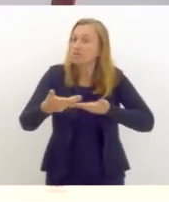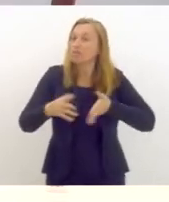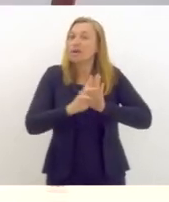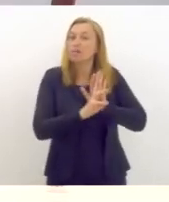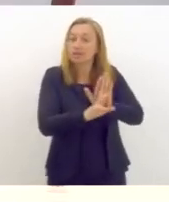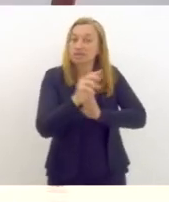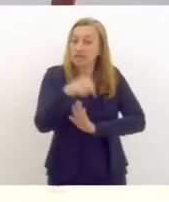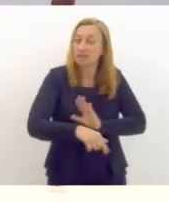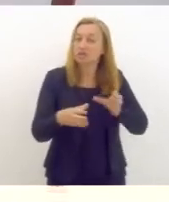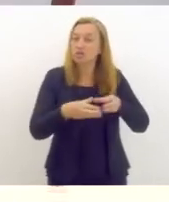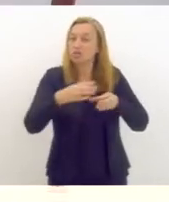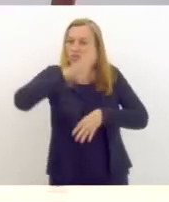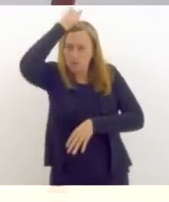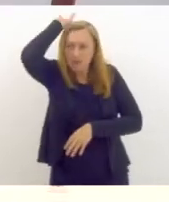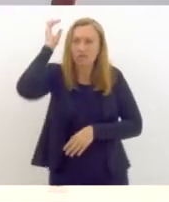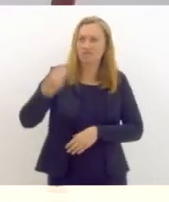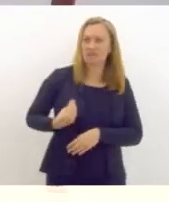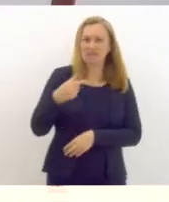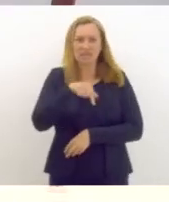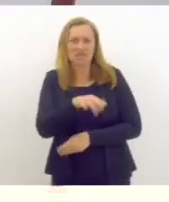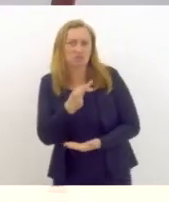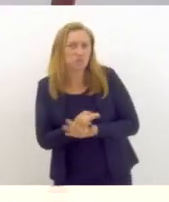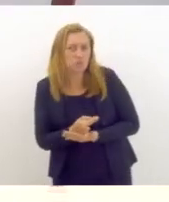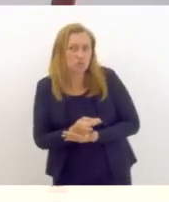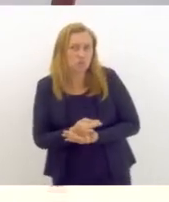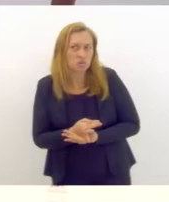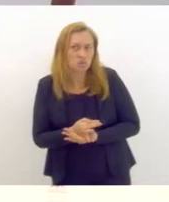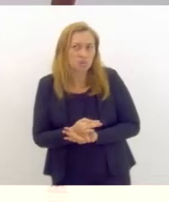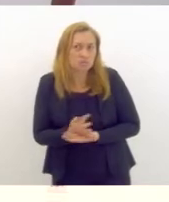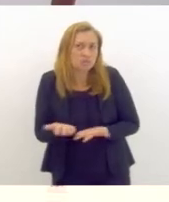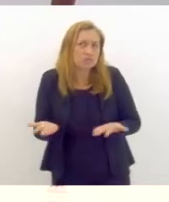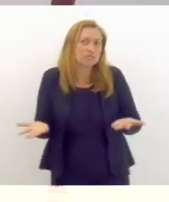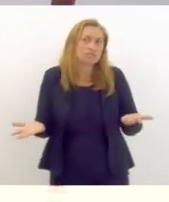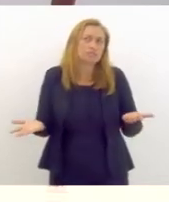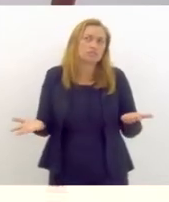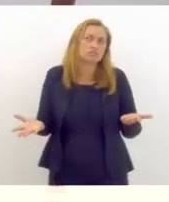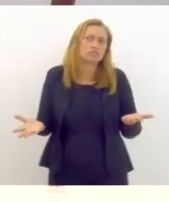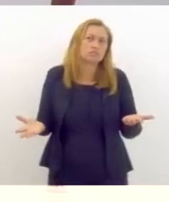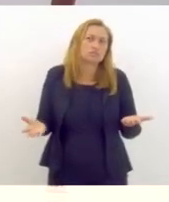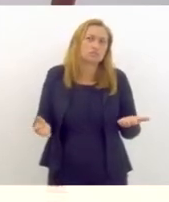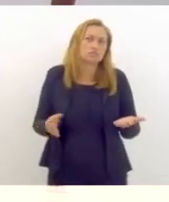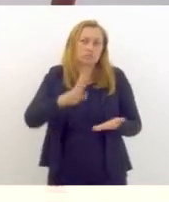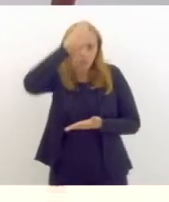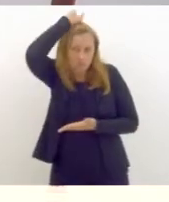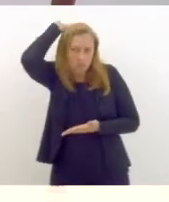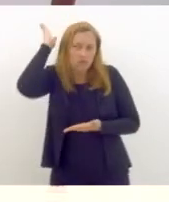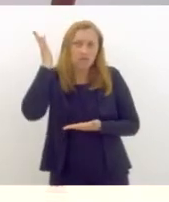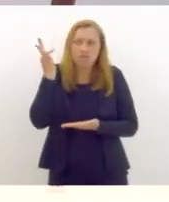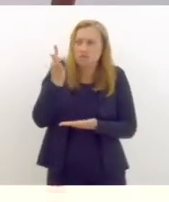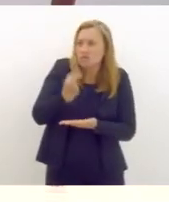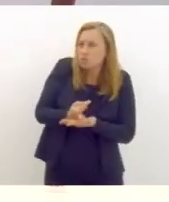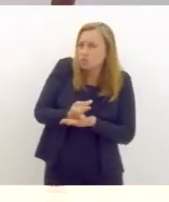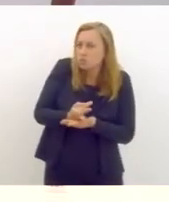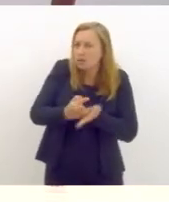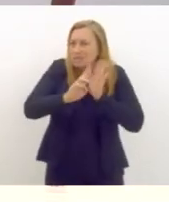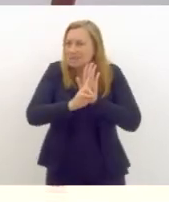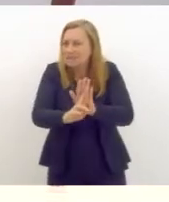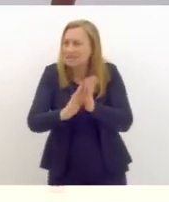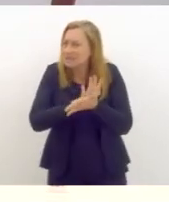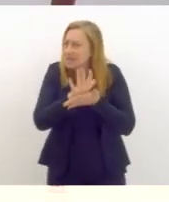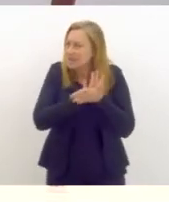aí o bombeiro não está presente bombeiro não está presente não manda um representante